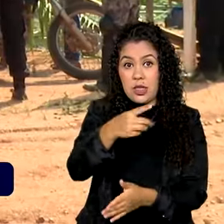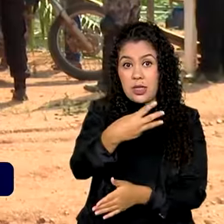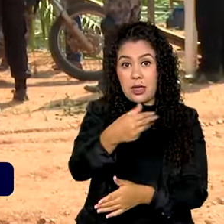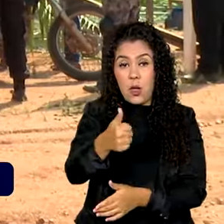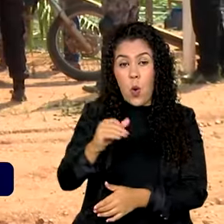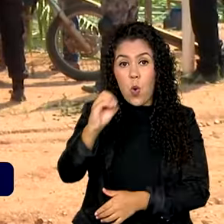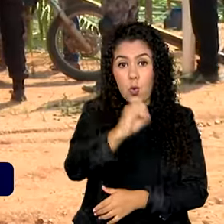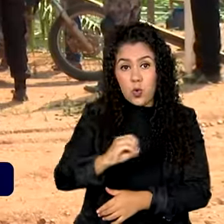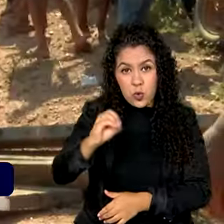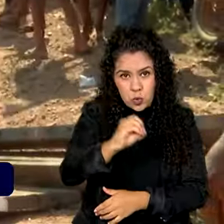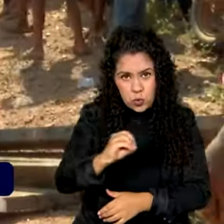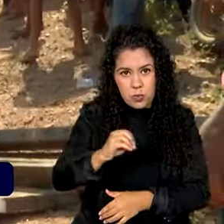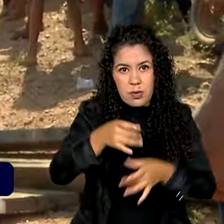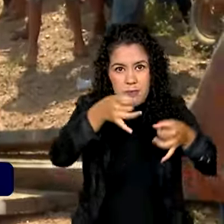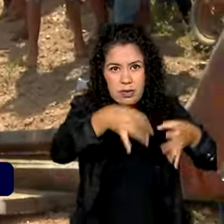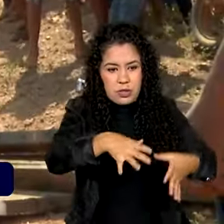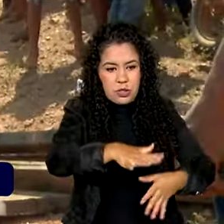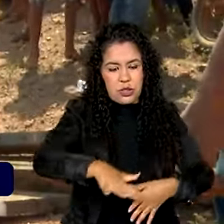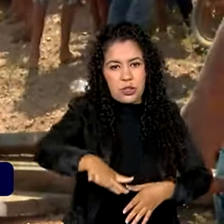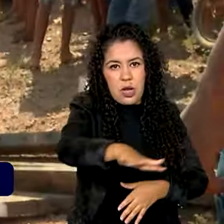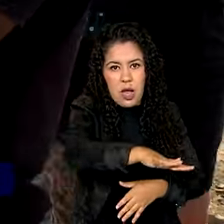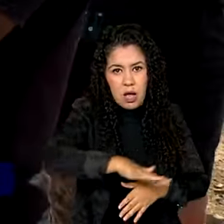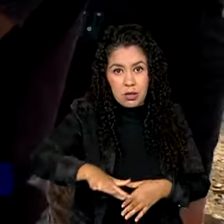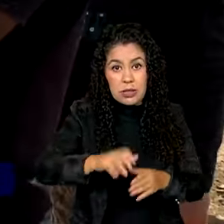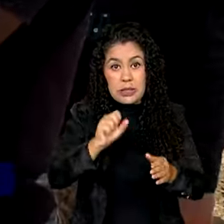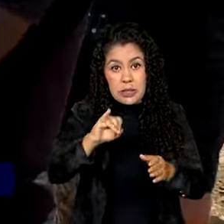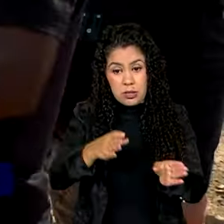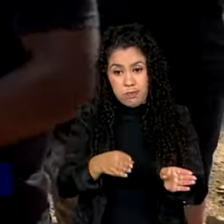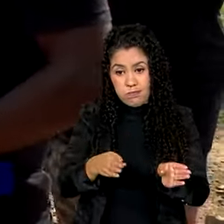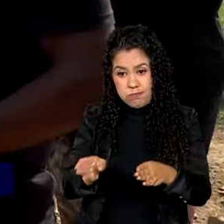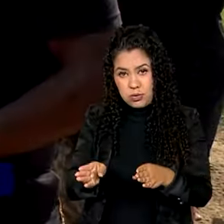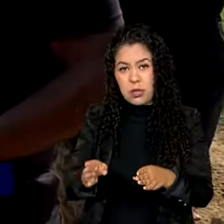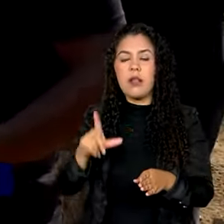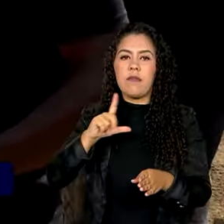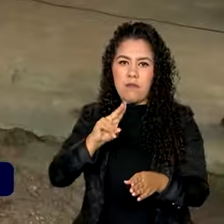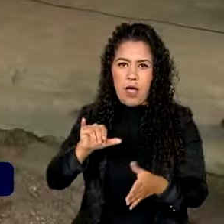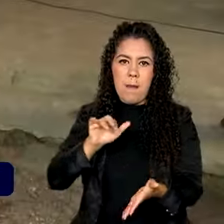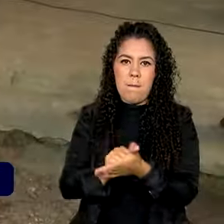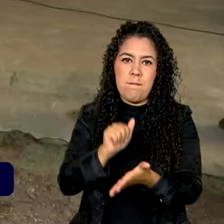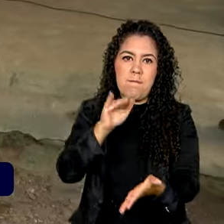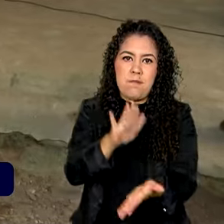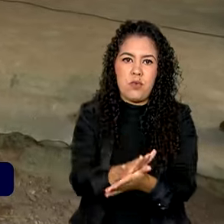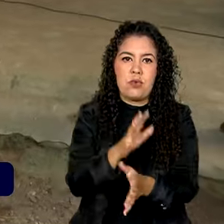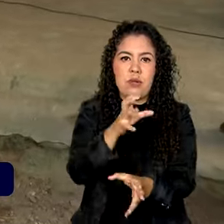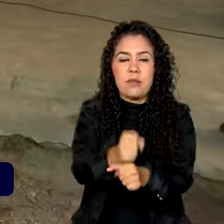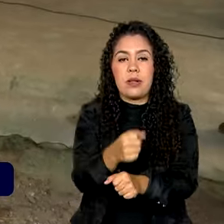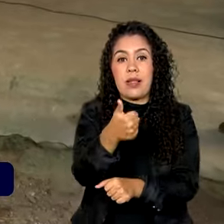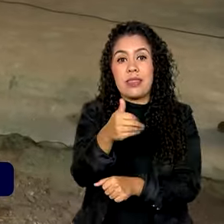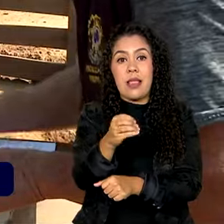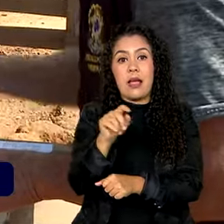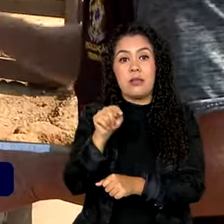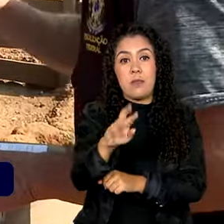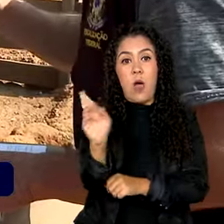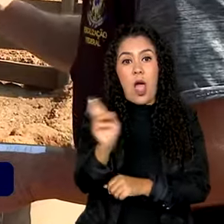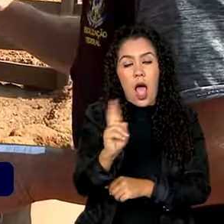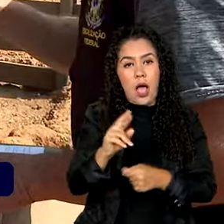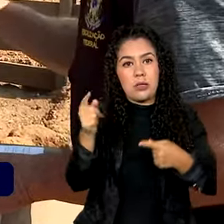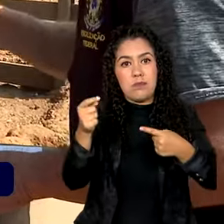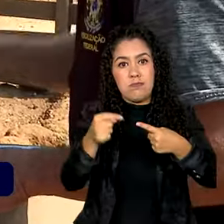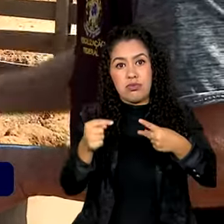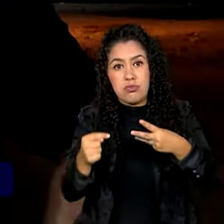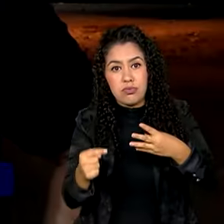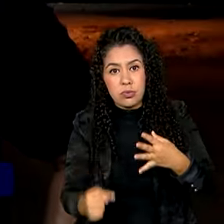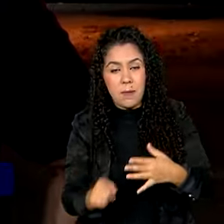sair voluntariamente. Depois deste prazo, será aplicada multa de R$10 mil por dia por